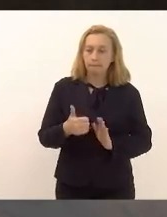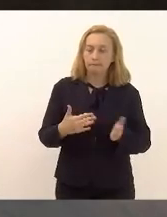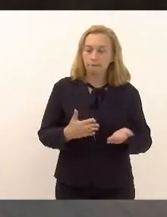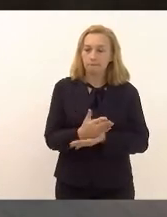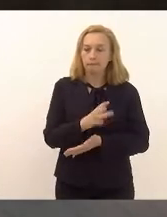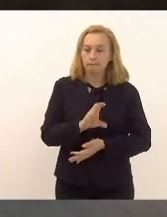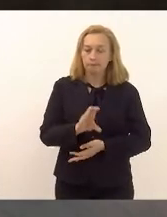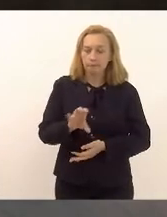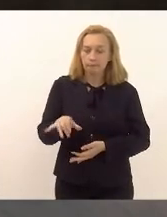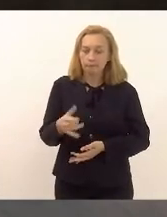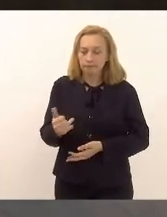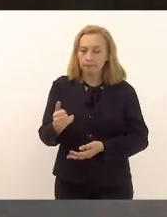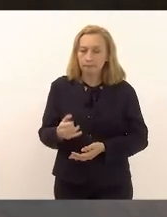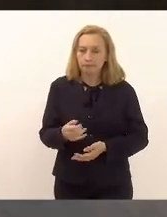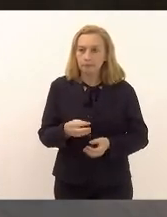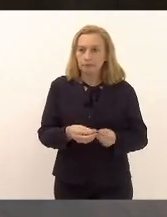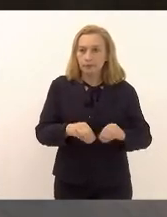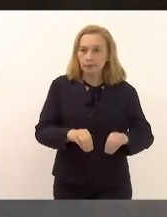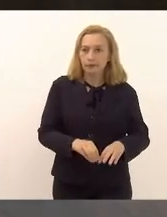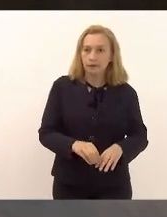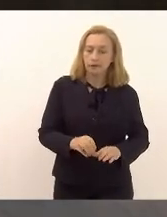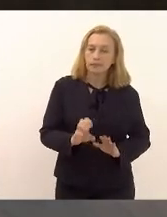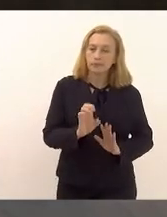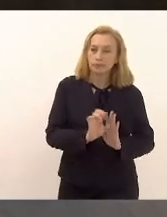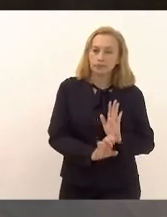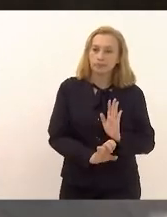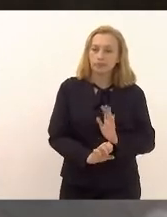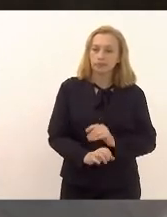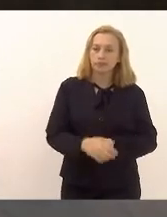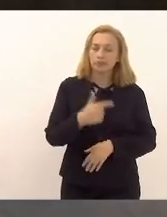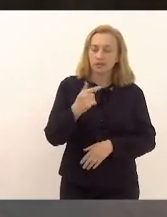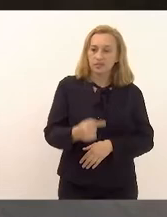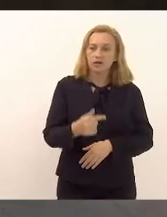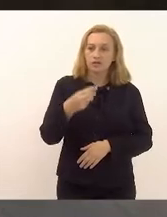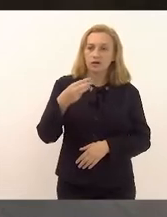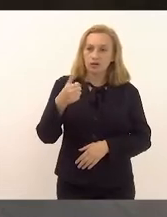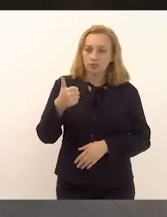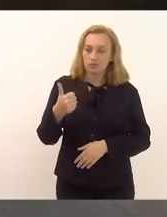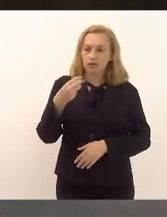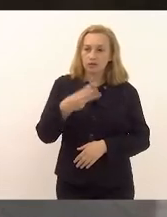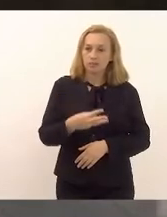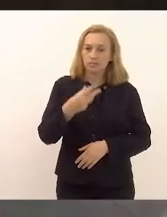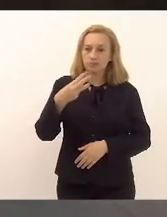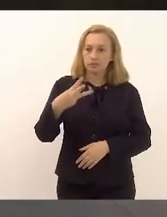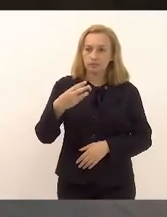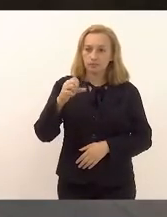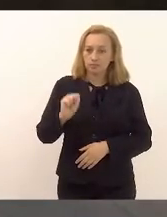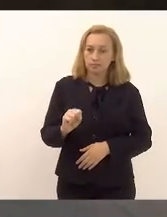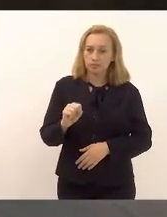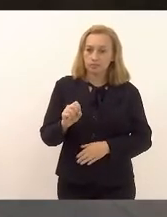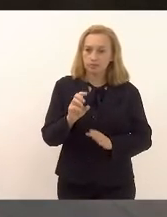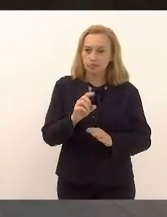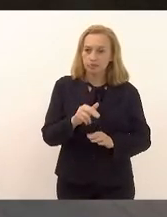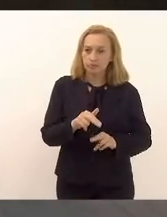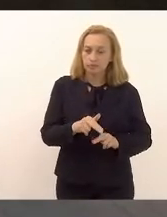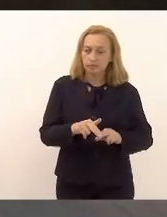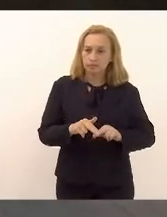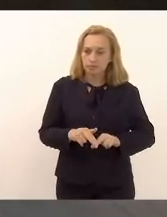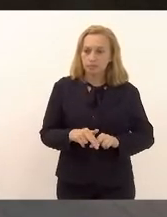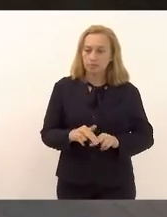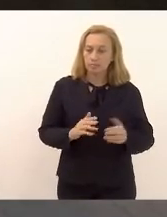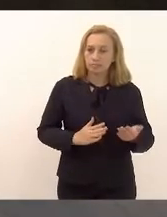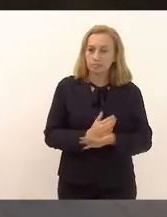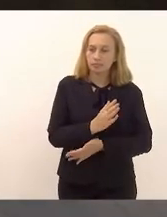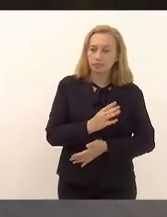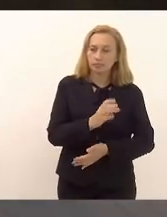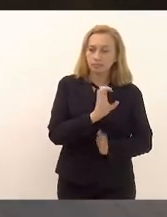CCJ. Prejudicadas as emendas 7, 13 e 38 pela emenda